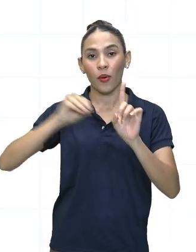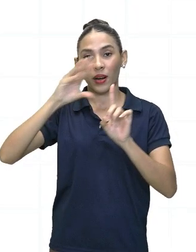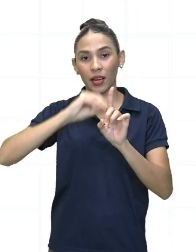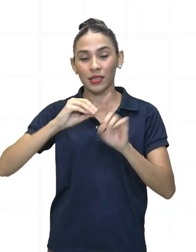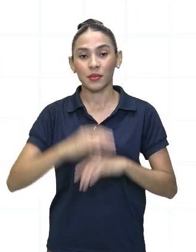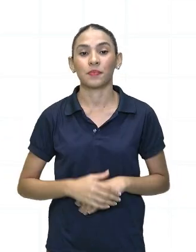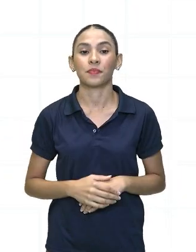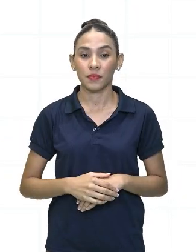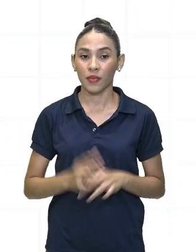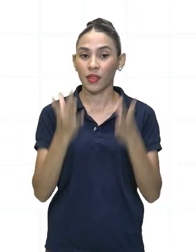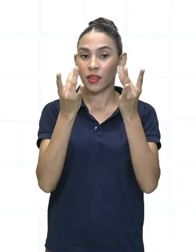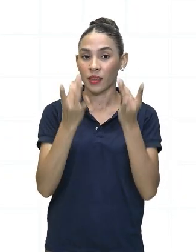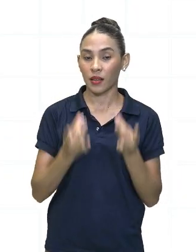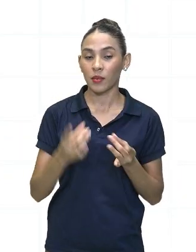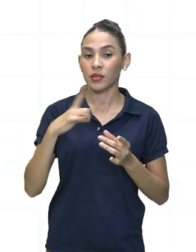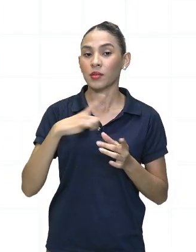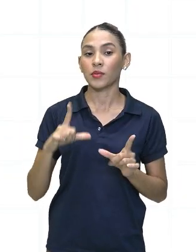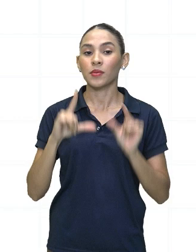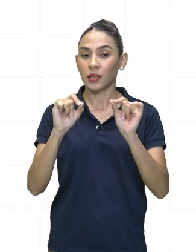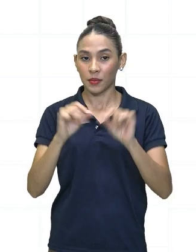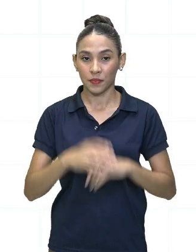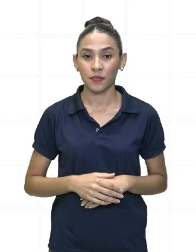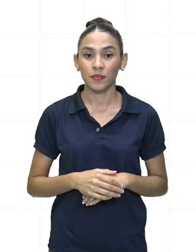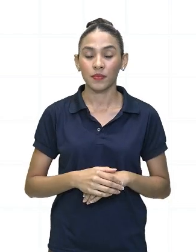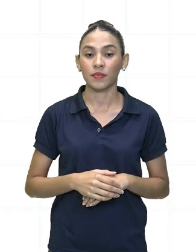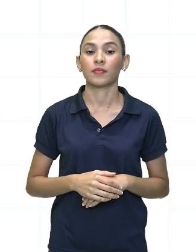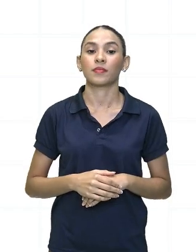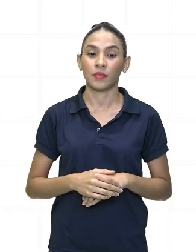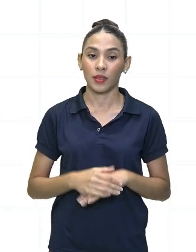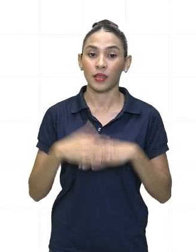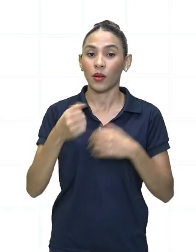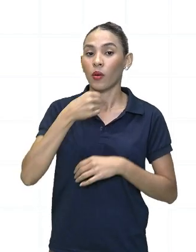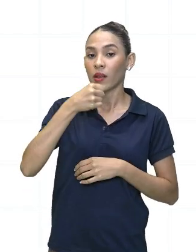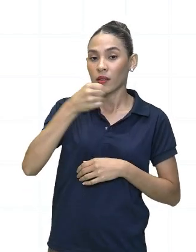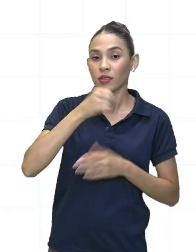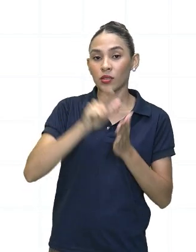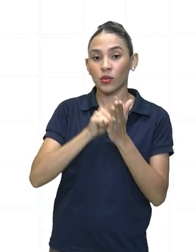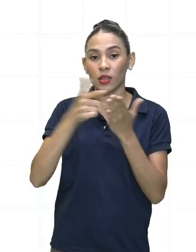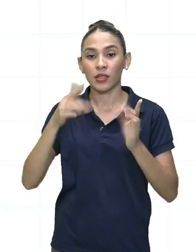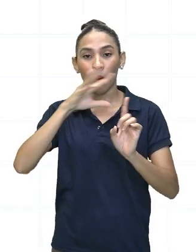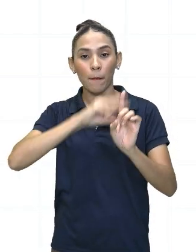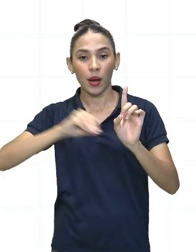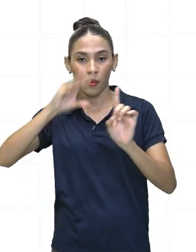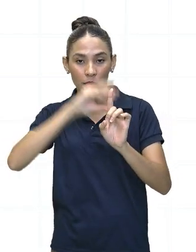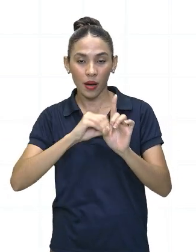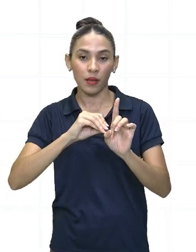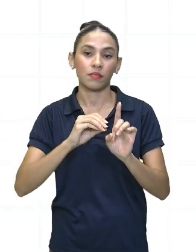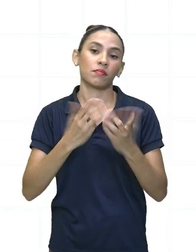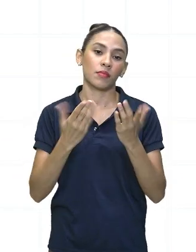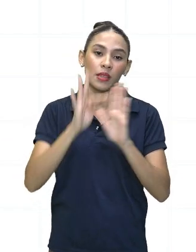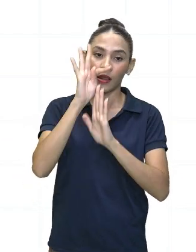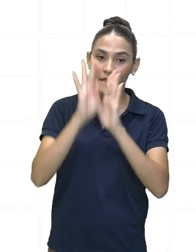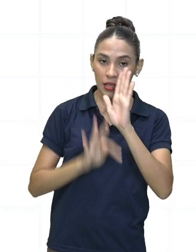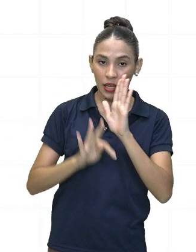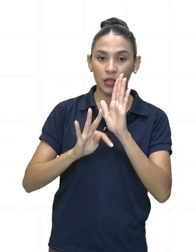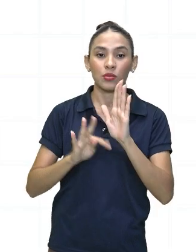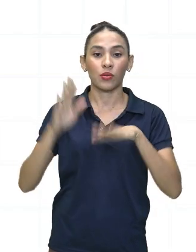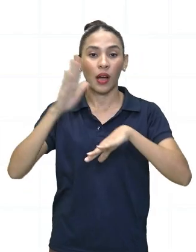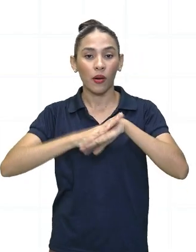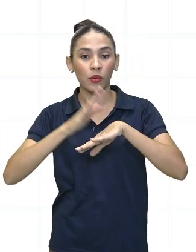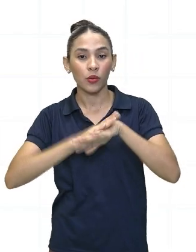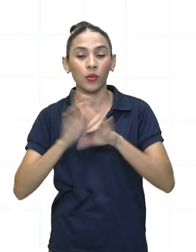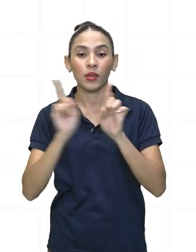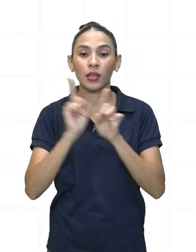orais. Detalhando este objeto, teremos então a entrevista jornalística oral, tanto como texto autônomo quanto